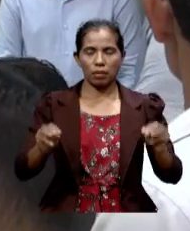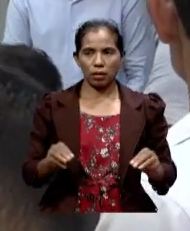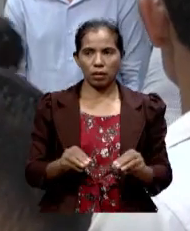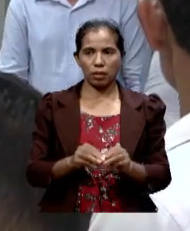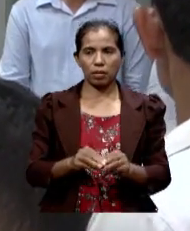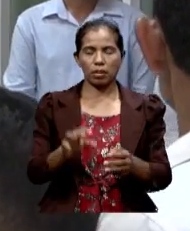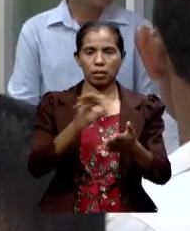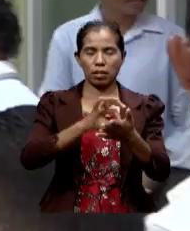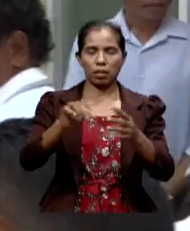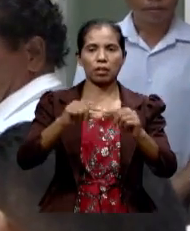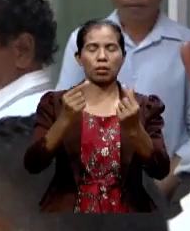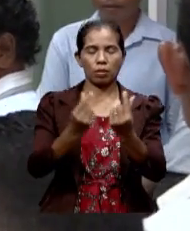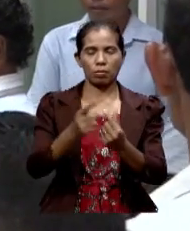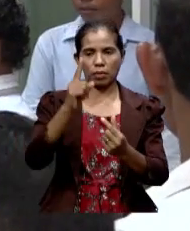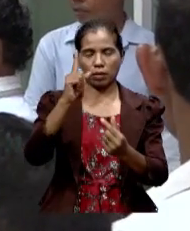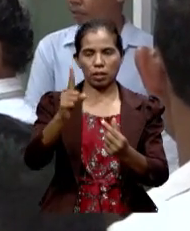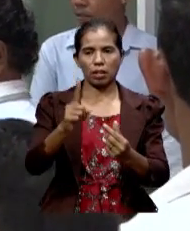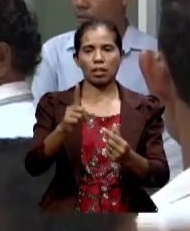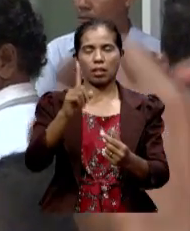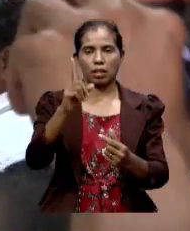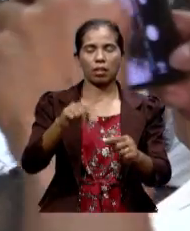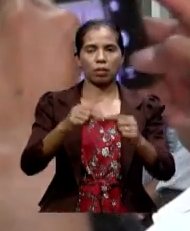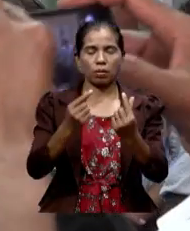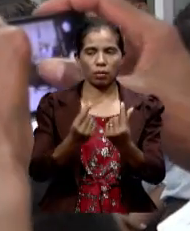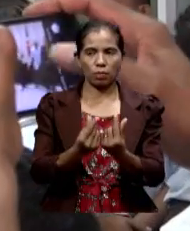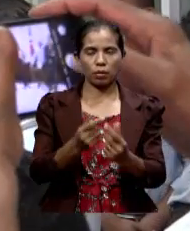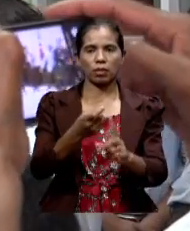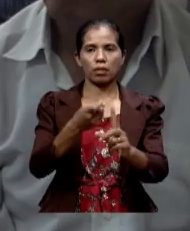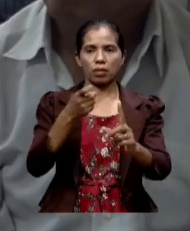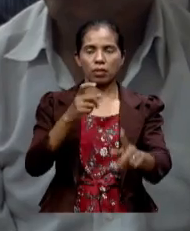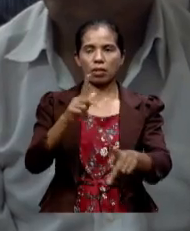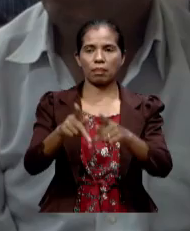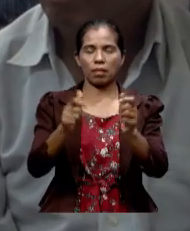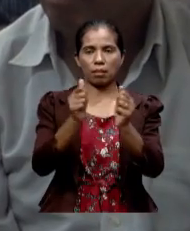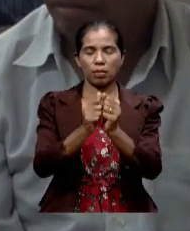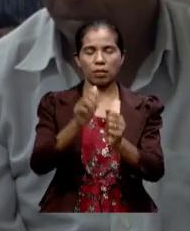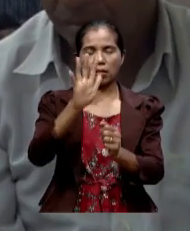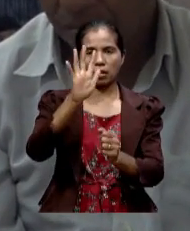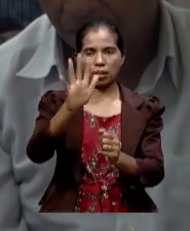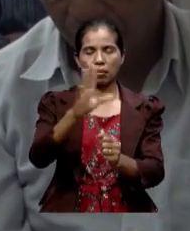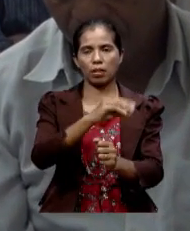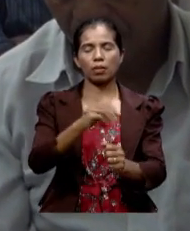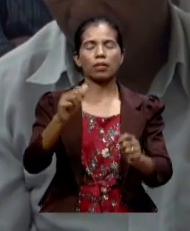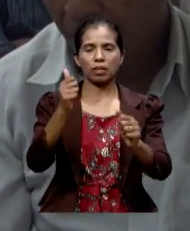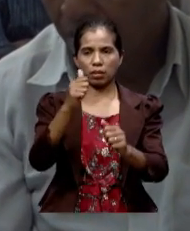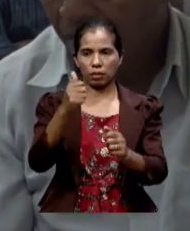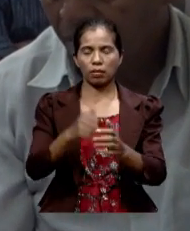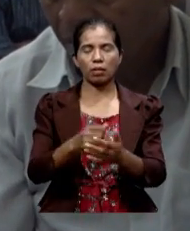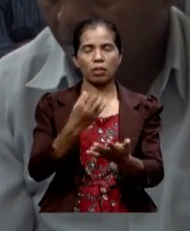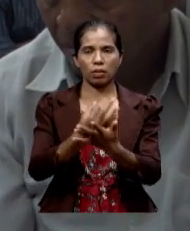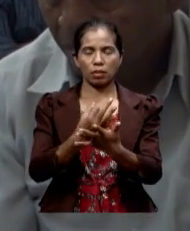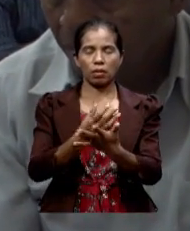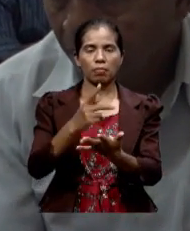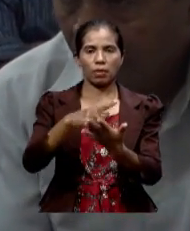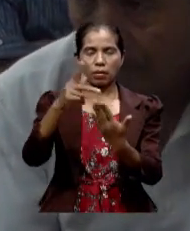se resista grupo ida ou liu, no kada grupo composto husi emanain lima, tosa nulu. Fundo ba programa ne prevê